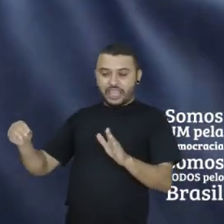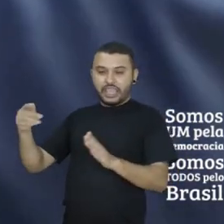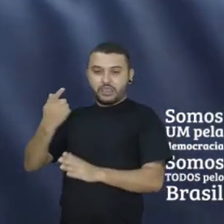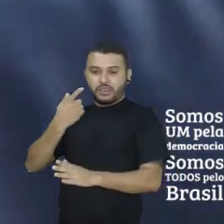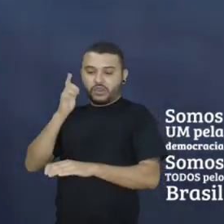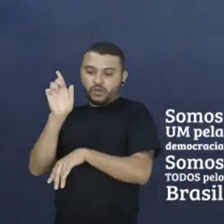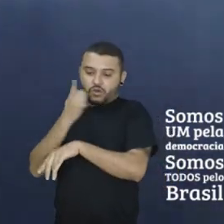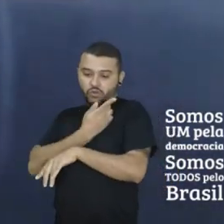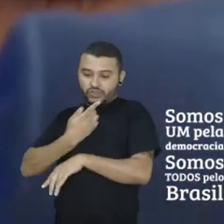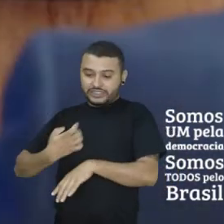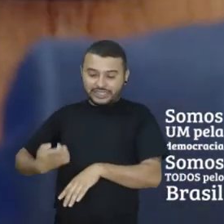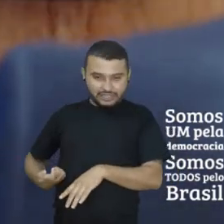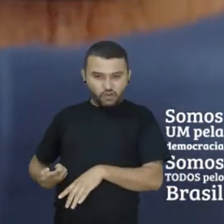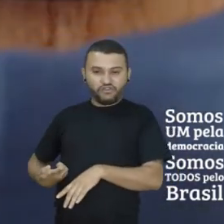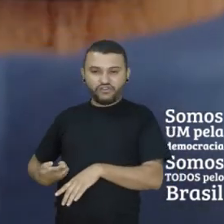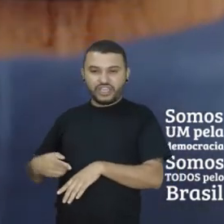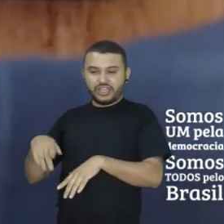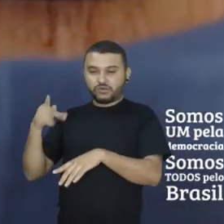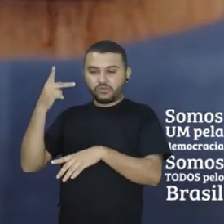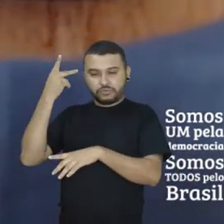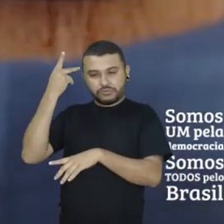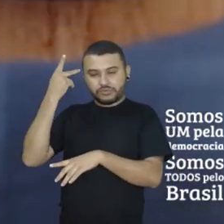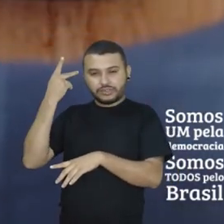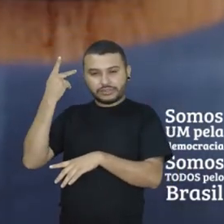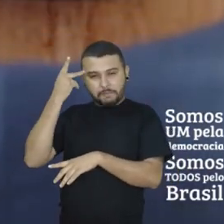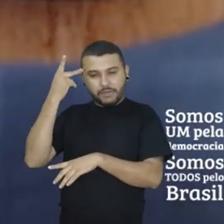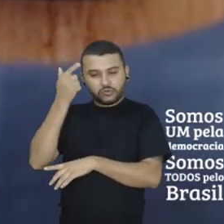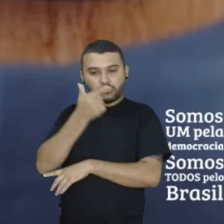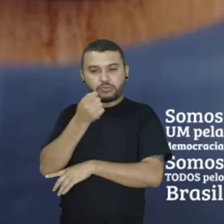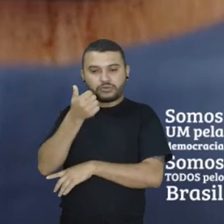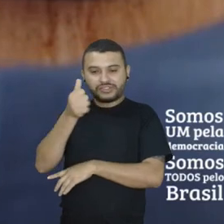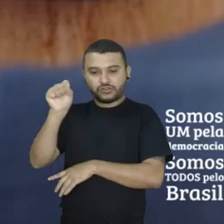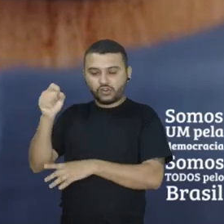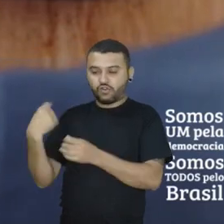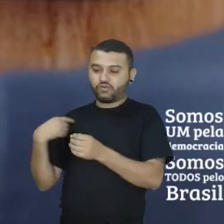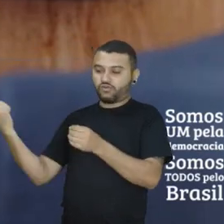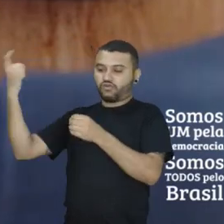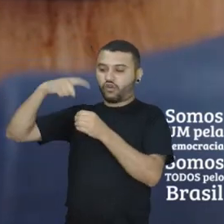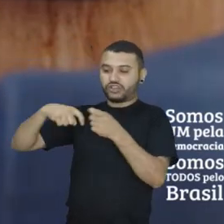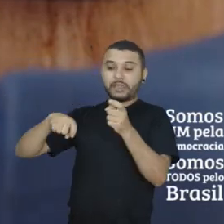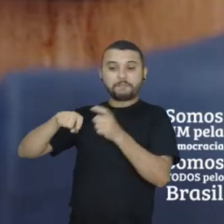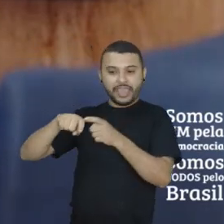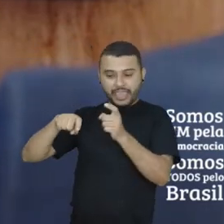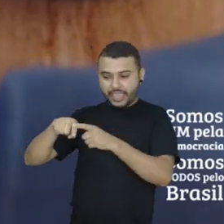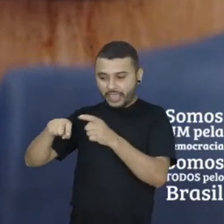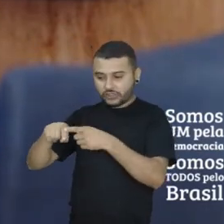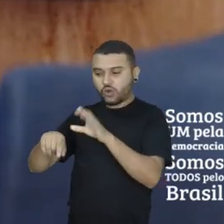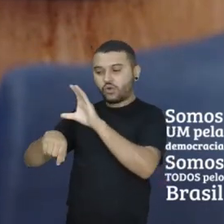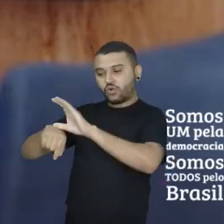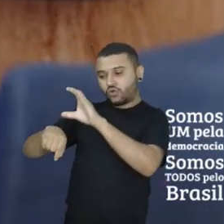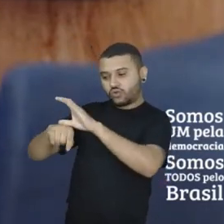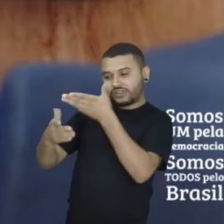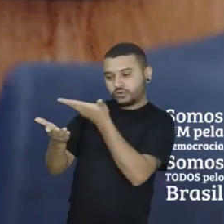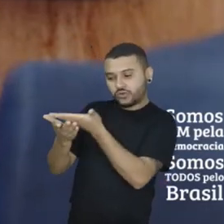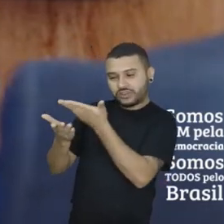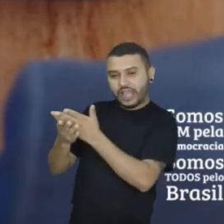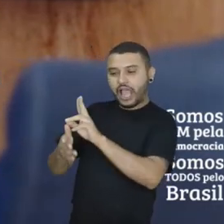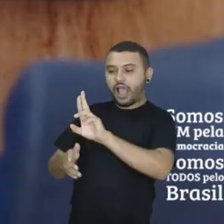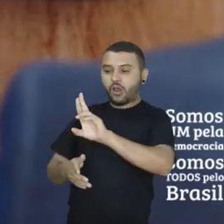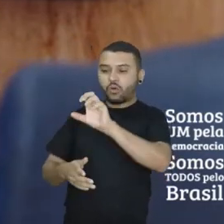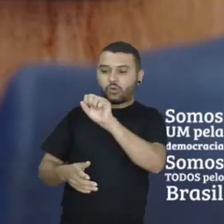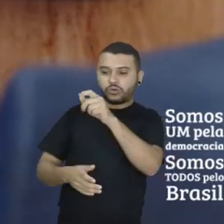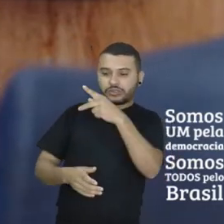em 2018, voltei para a medicina. Então, fiz um curso lá na Faculdade de Medicina da USP, a